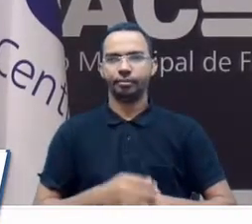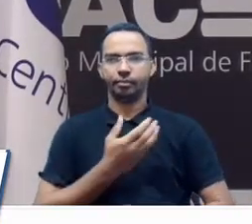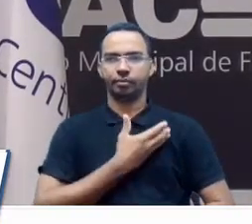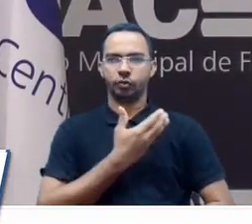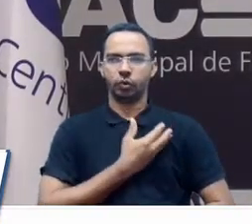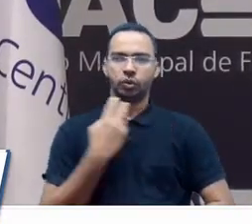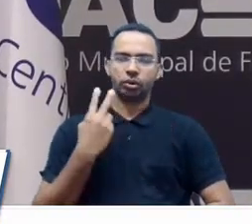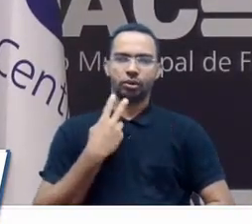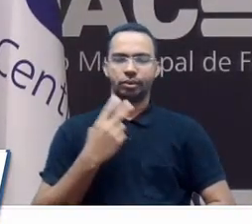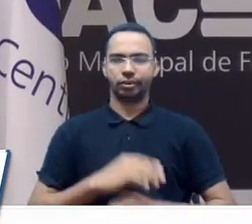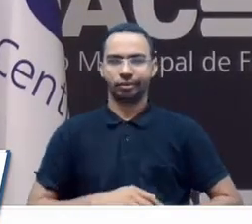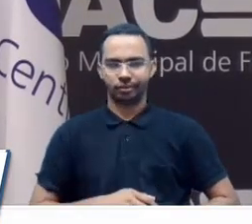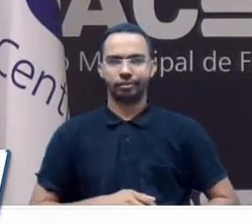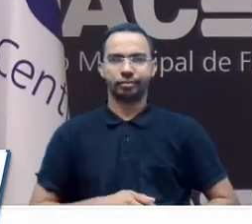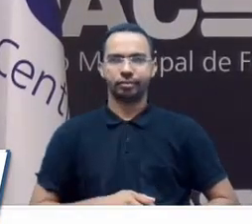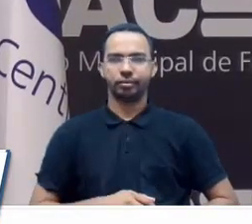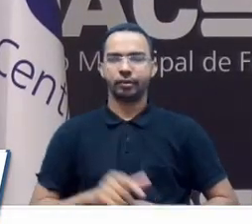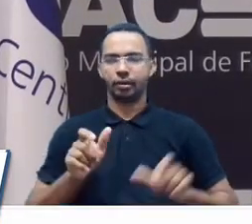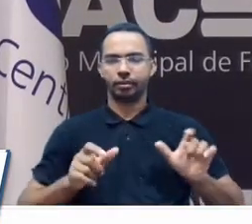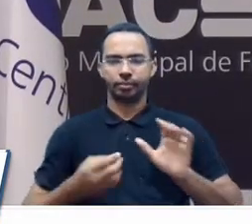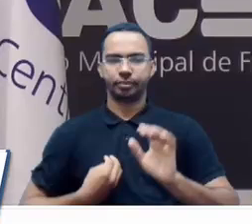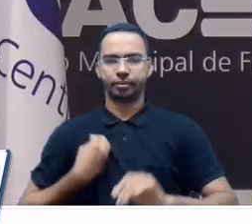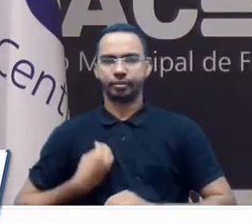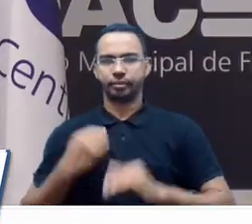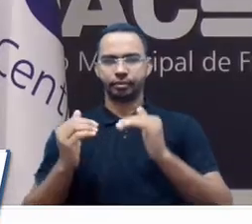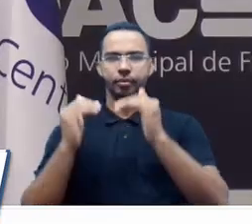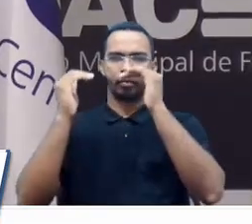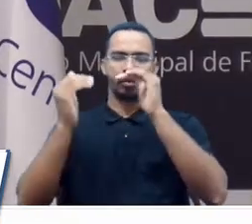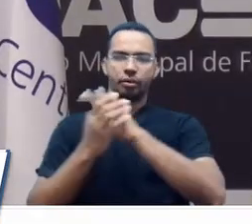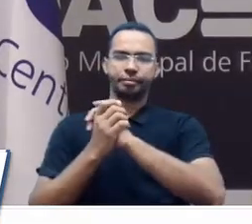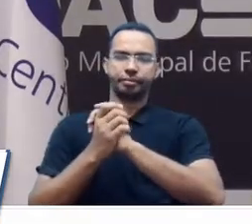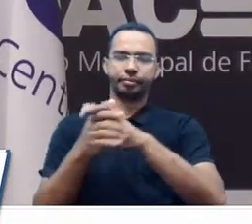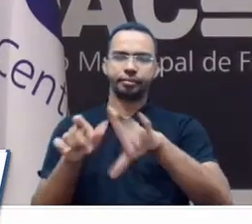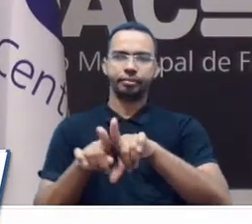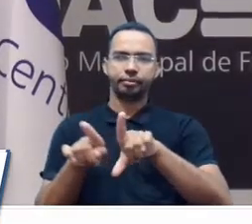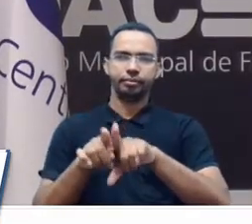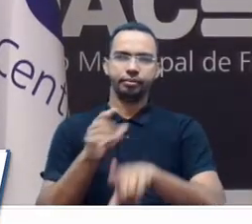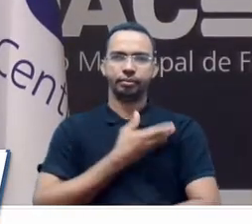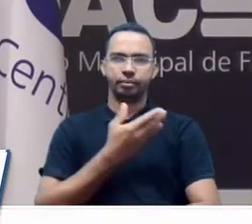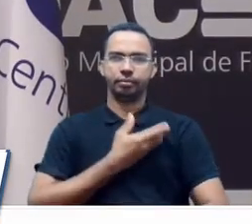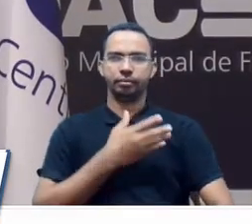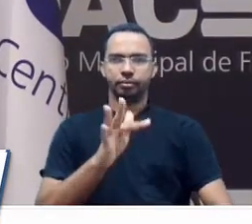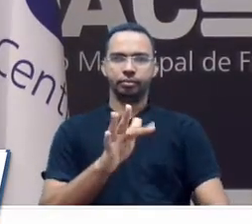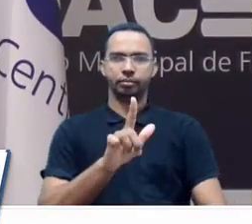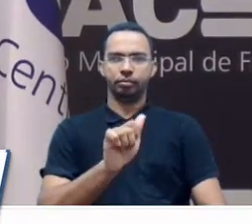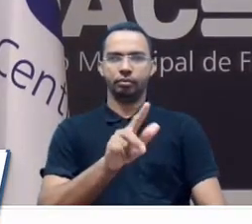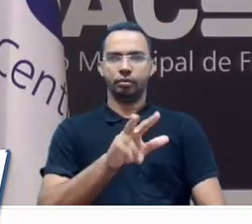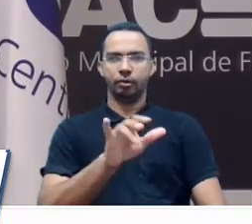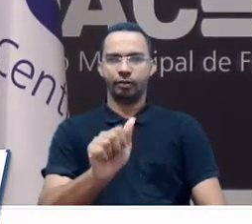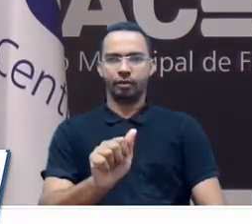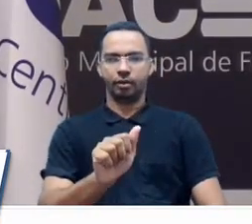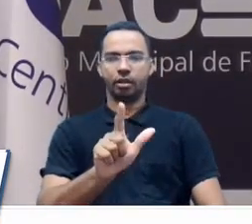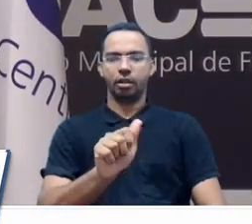vereadores, autoridades presentes, cumprimentar nossa amiga Flávia Lancha, Marcela